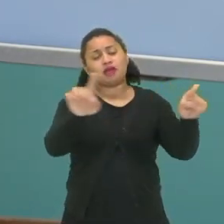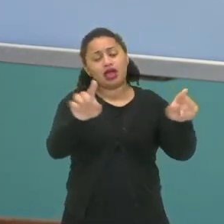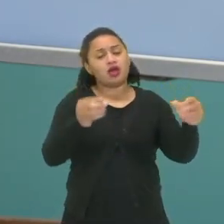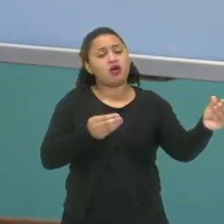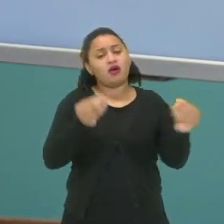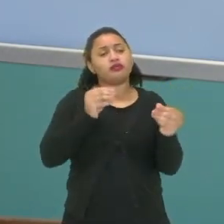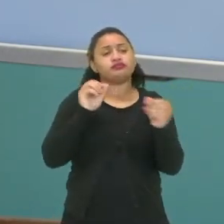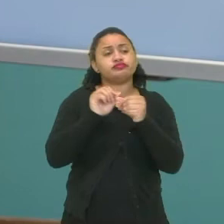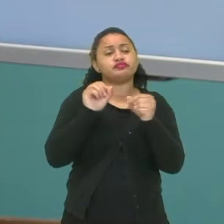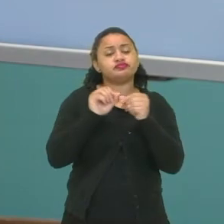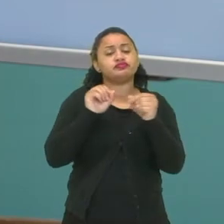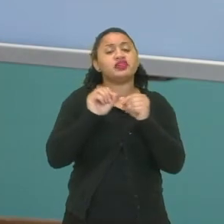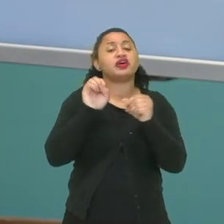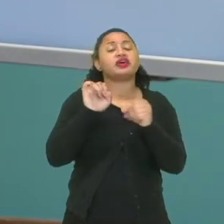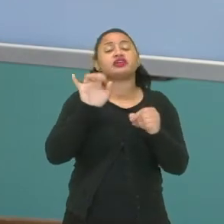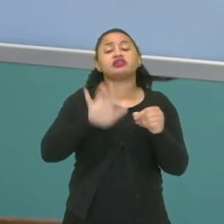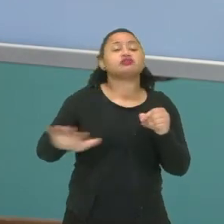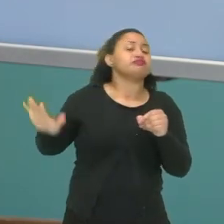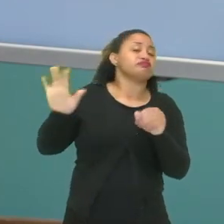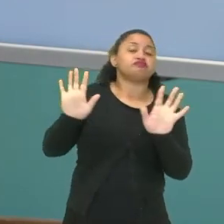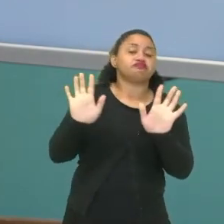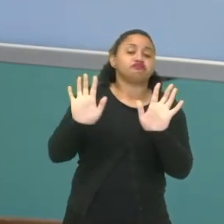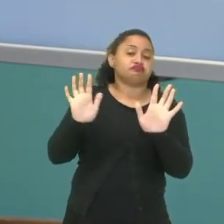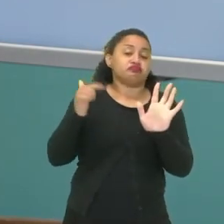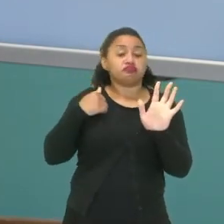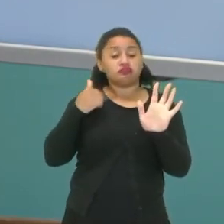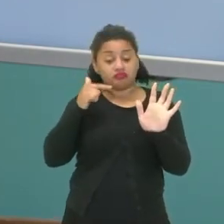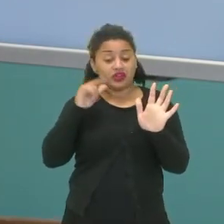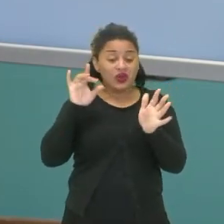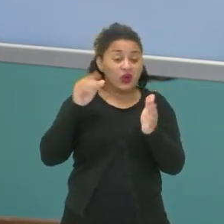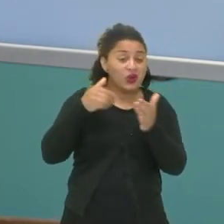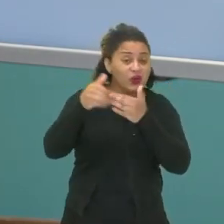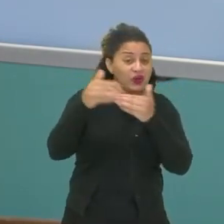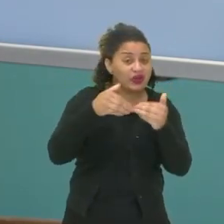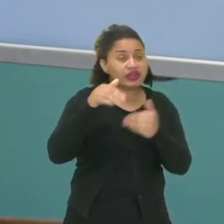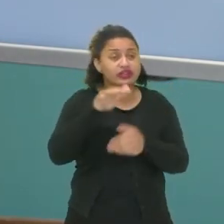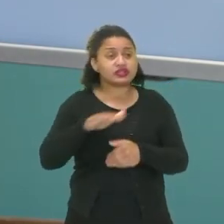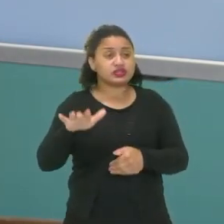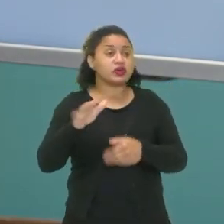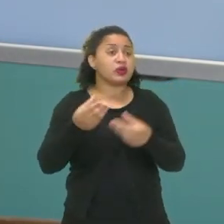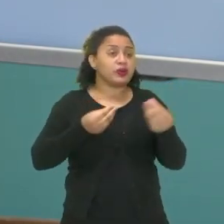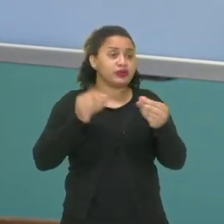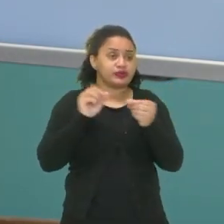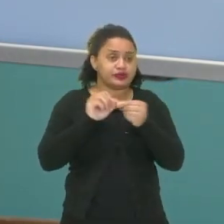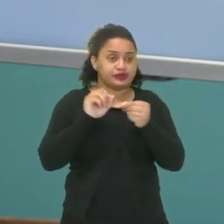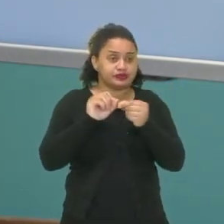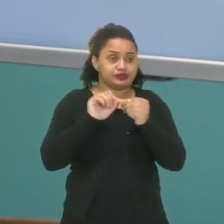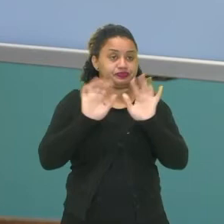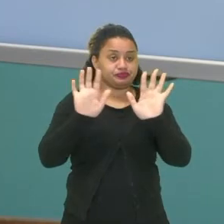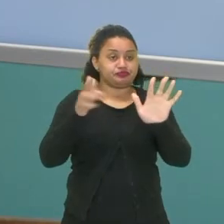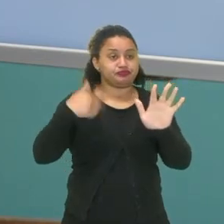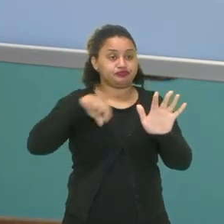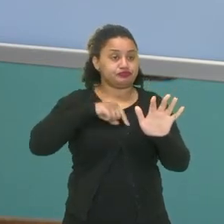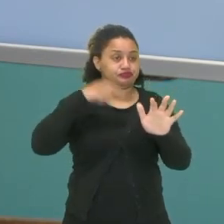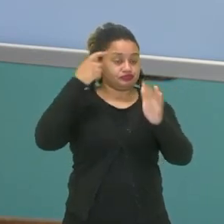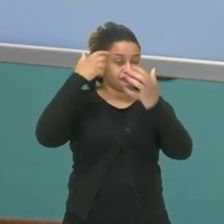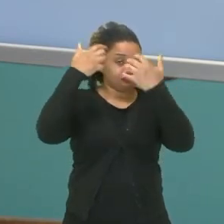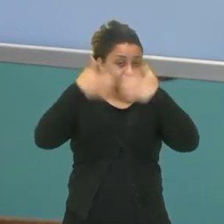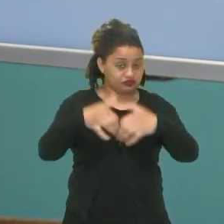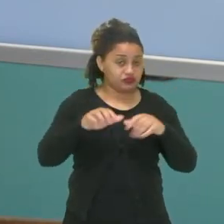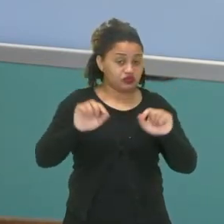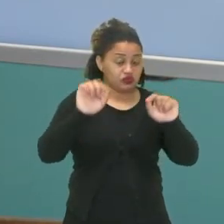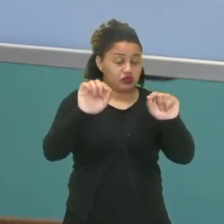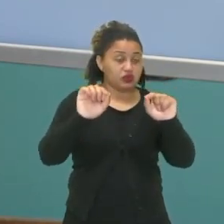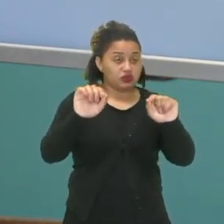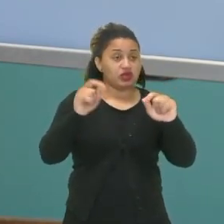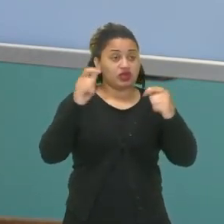fazer isso num caso genérico, para valer para qualquer problema? Então, para a gente pensar fazer isso, a gente tem